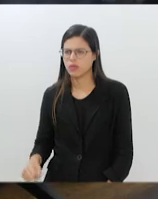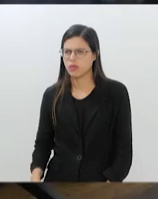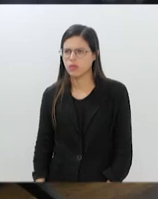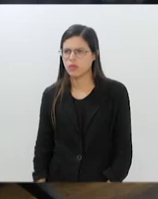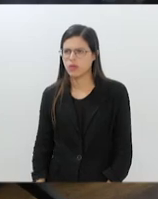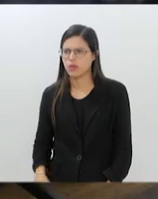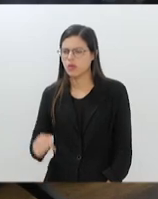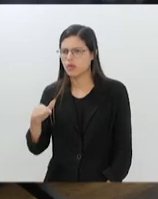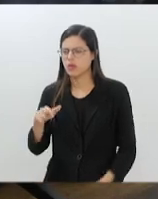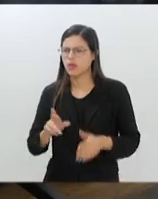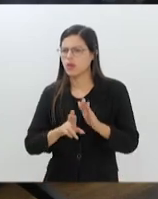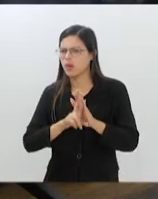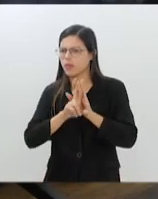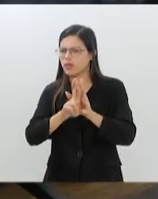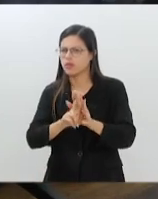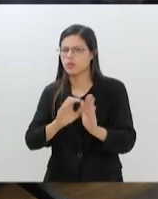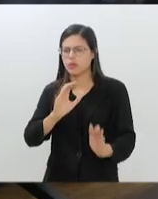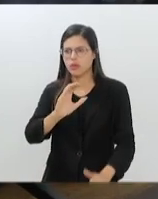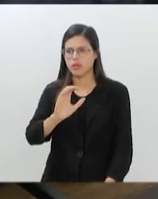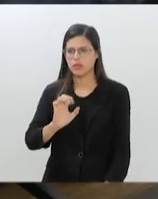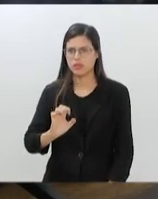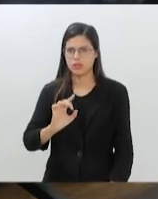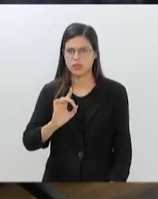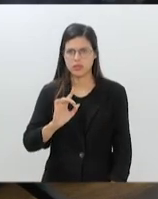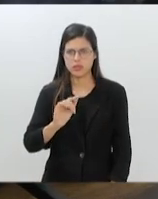representar na cidade o